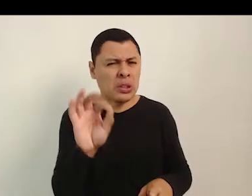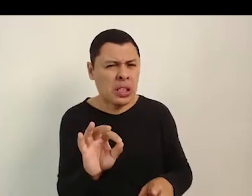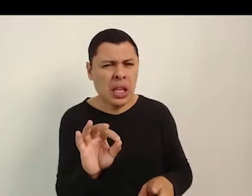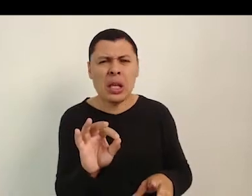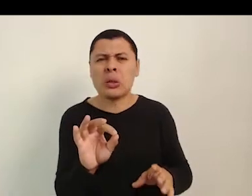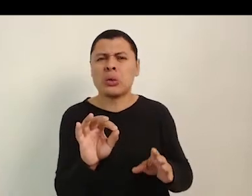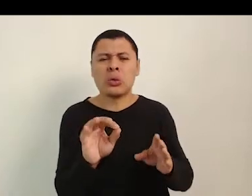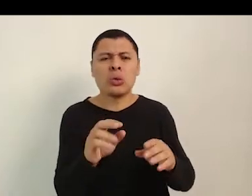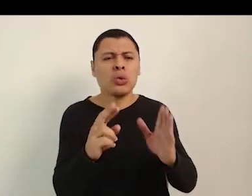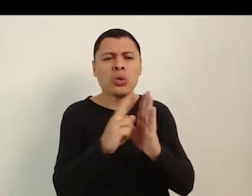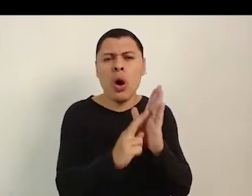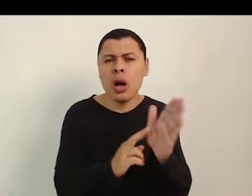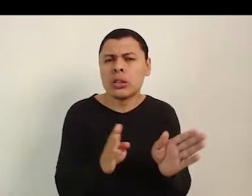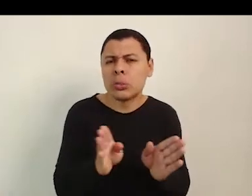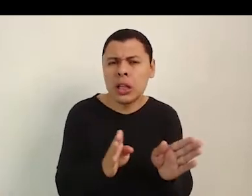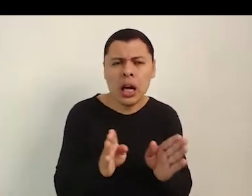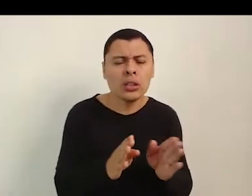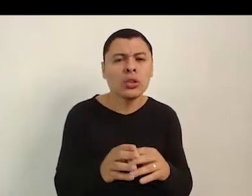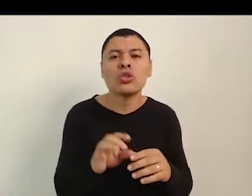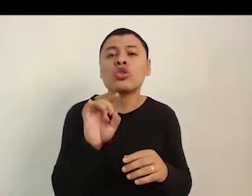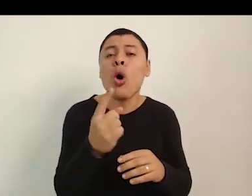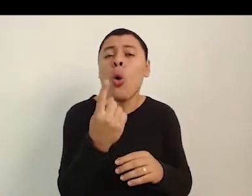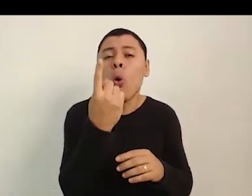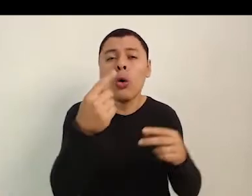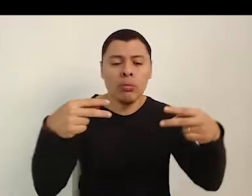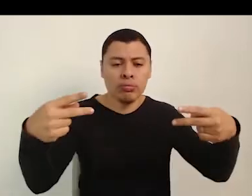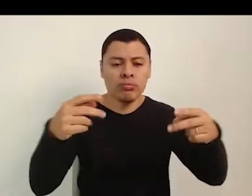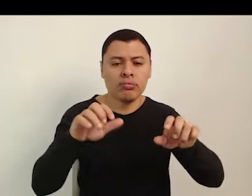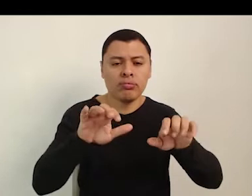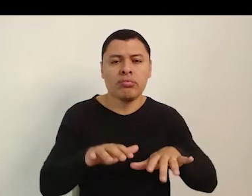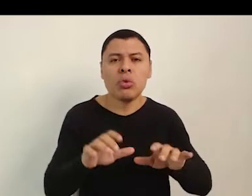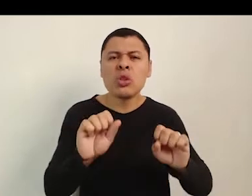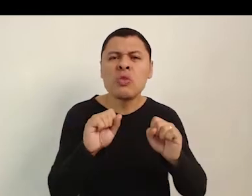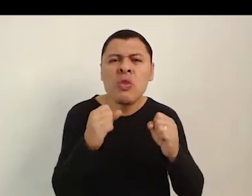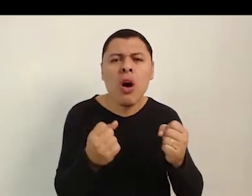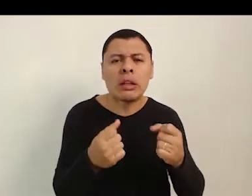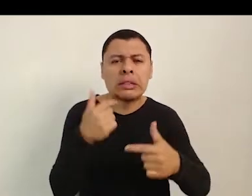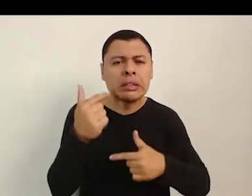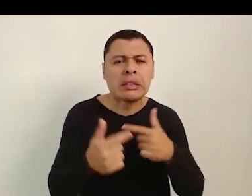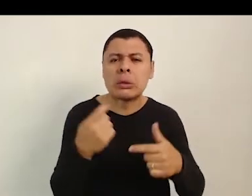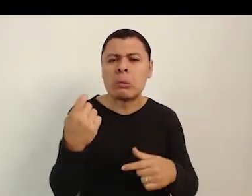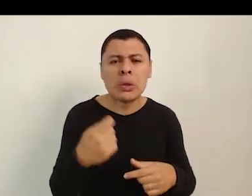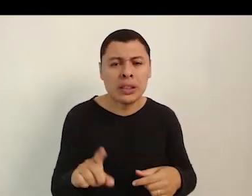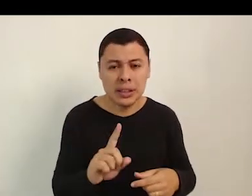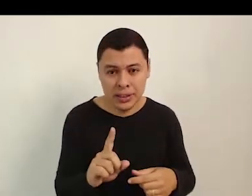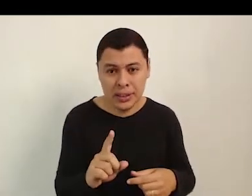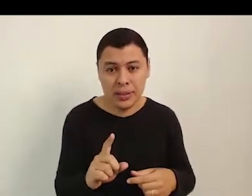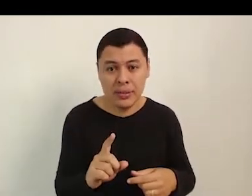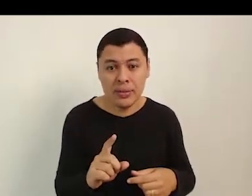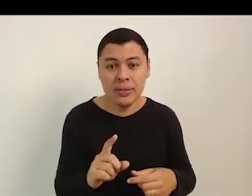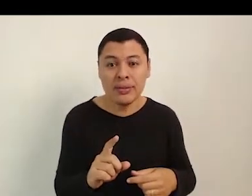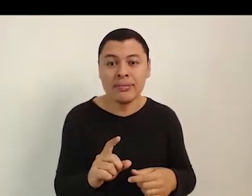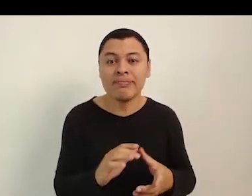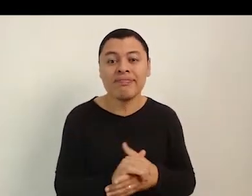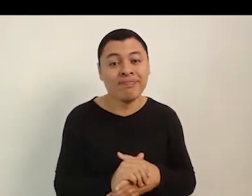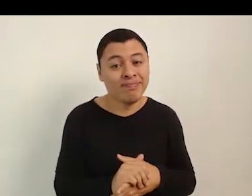normas de acessibilidade, com apenas uma linha de código, sem esforço de alterar código, sem esforço de alterar nada. E, cara,